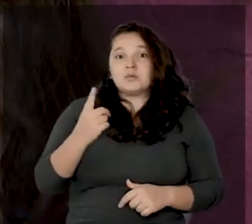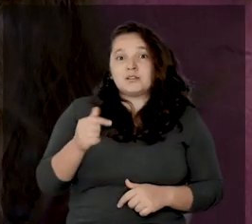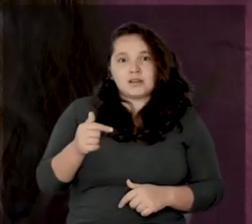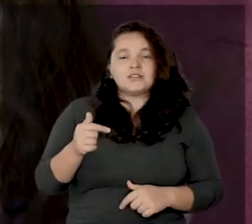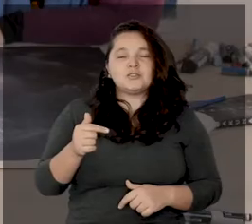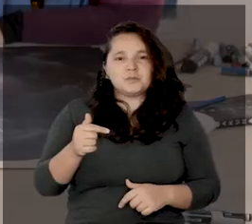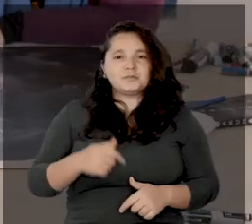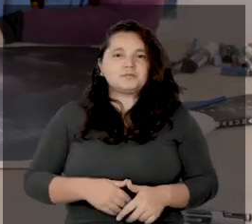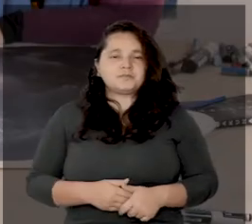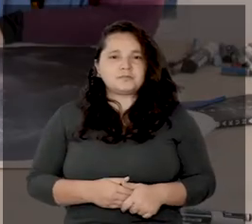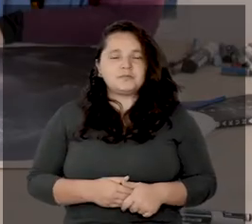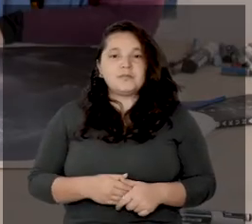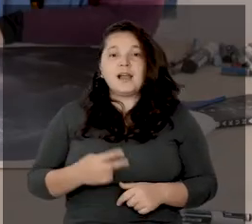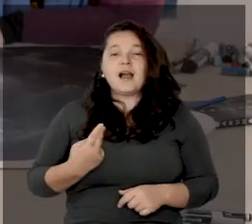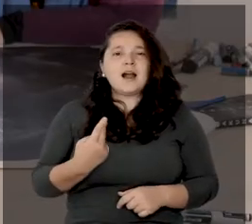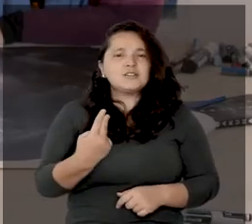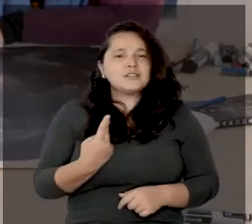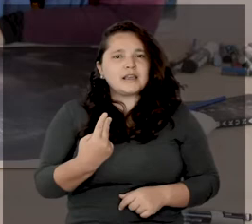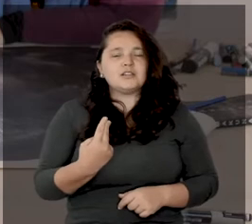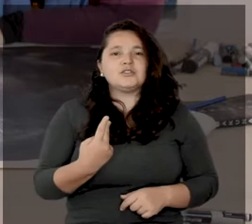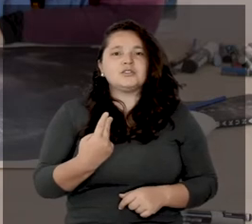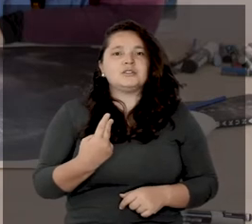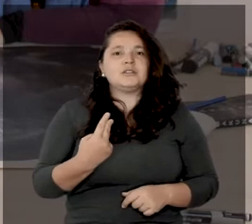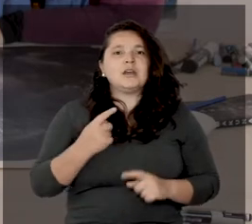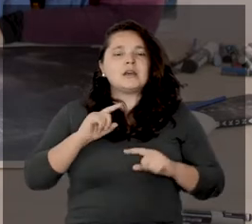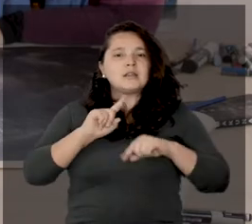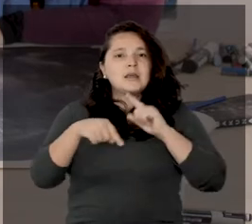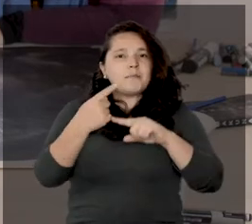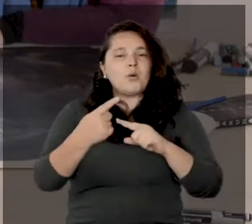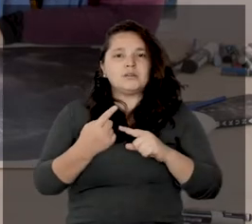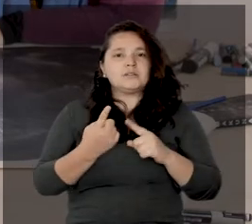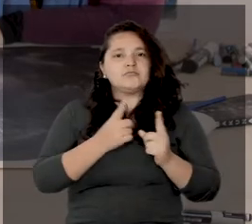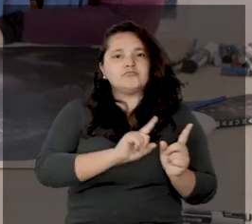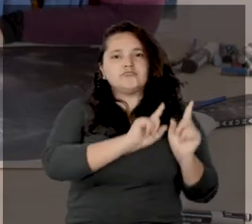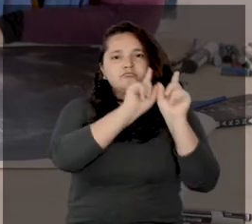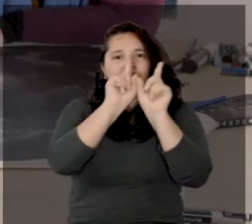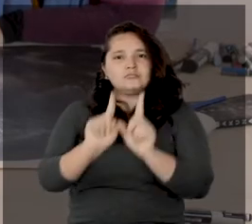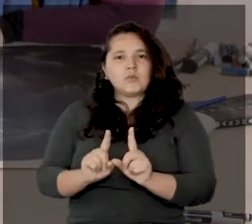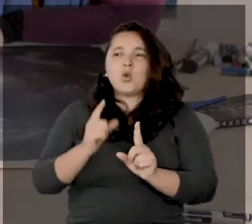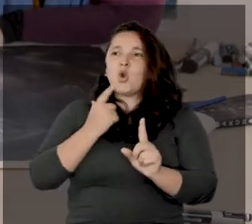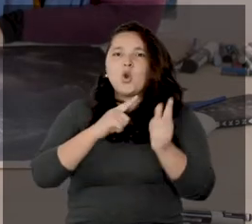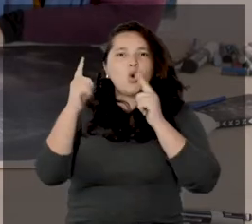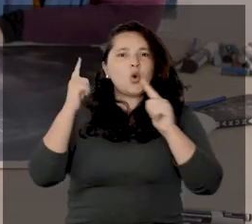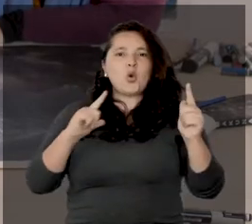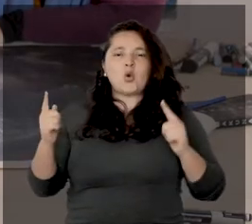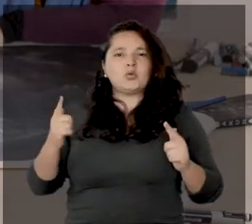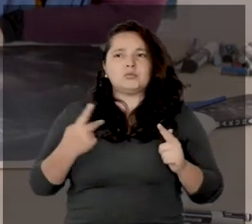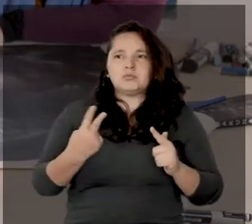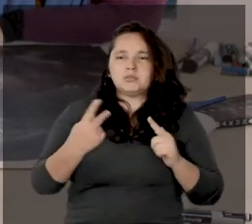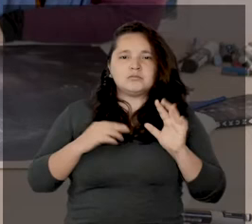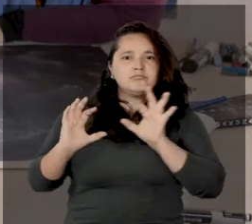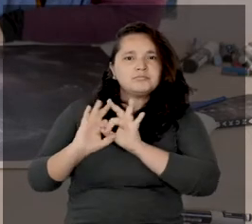2017. E que a gente foi junto depois fazer vários outros tipos de força,